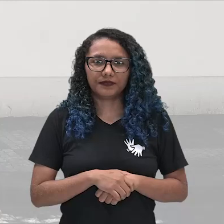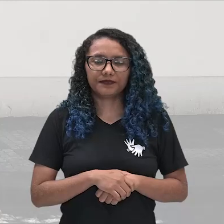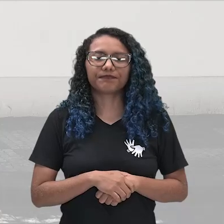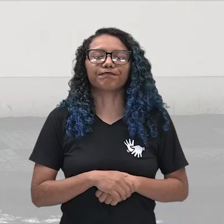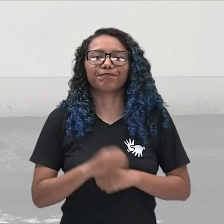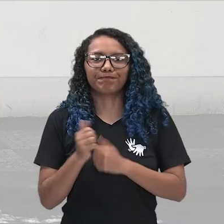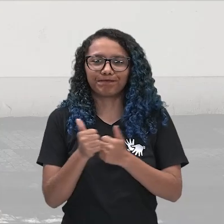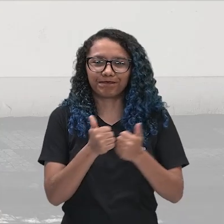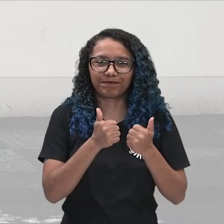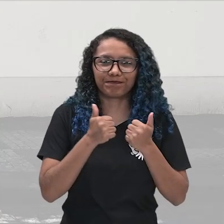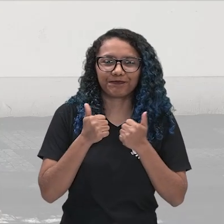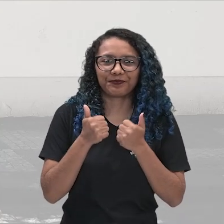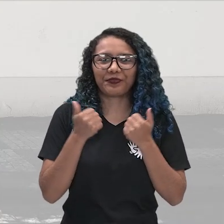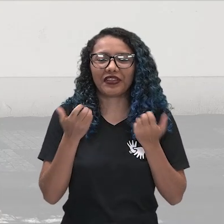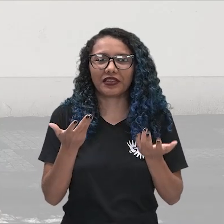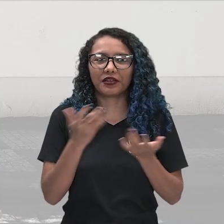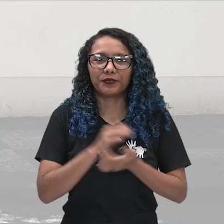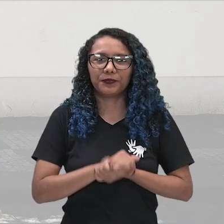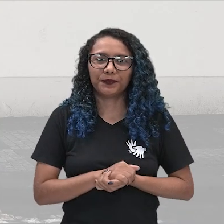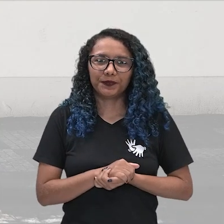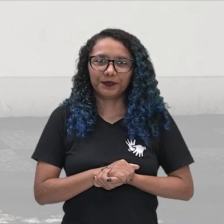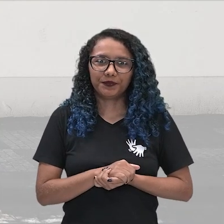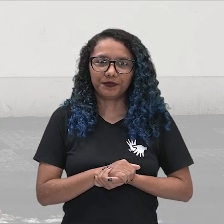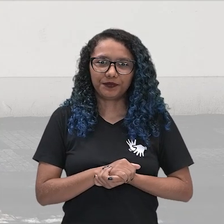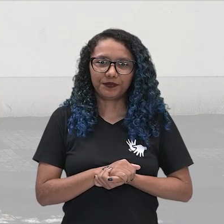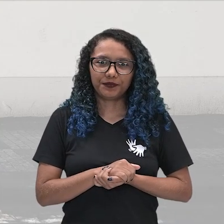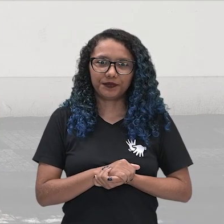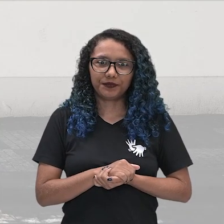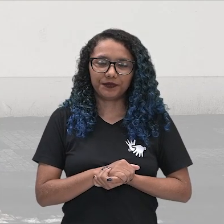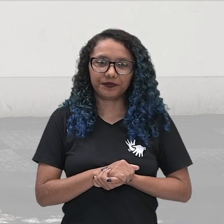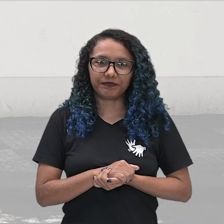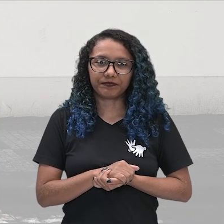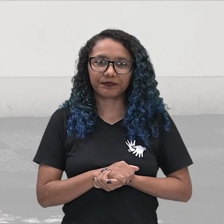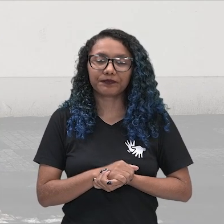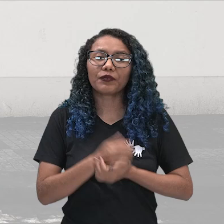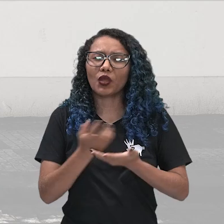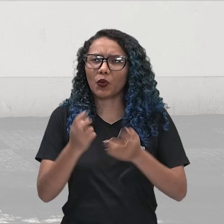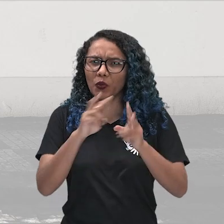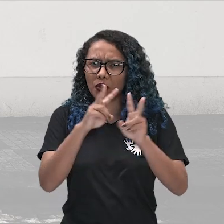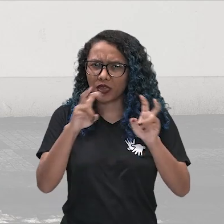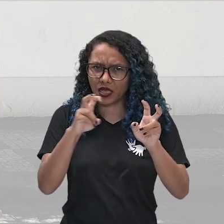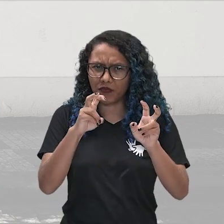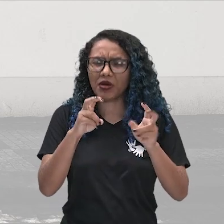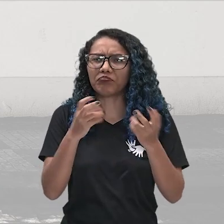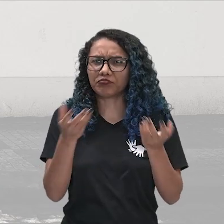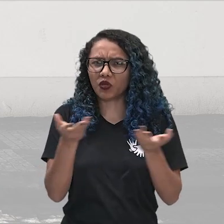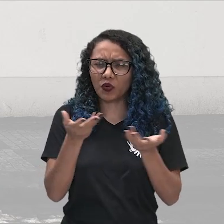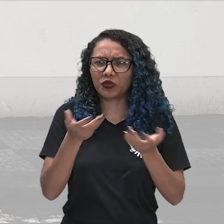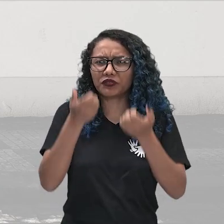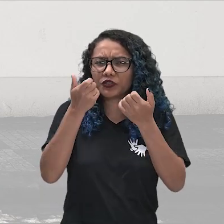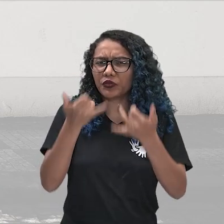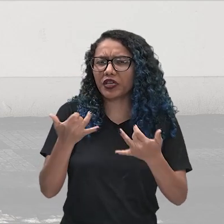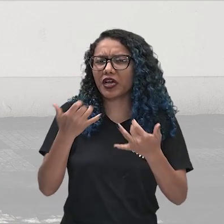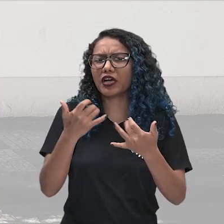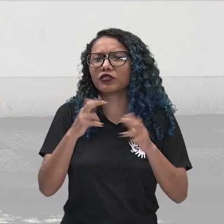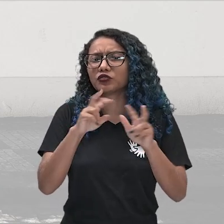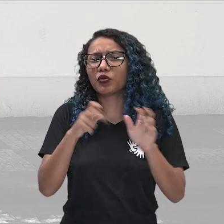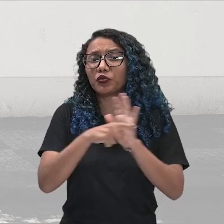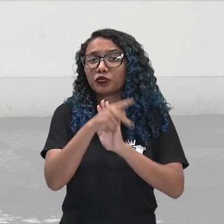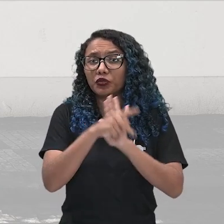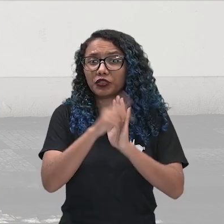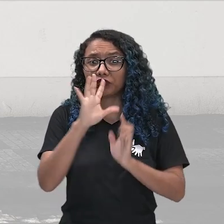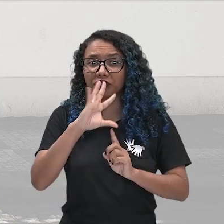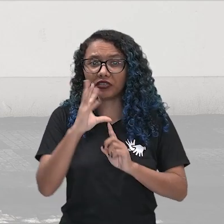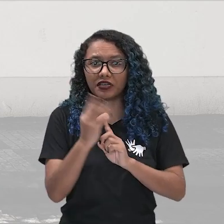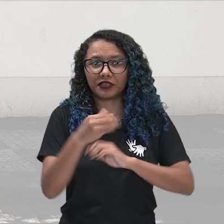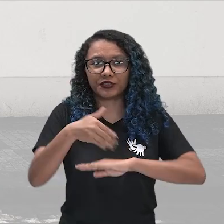Muito bem, então, dentro do nosso objeto de conhecimento, nós vamos estar falando hoje sobre os projetos de arte de